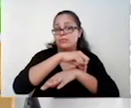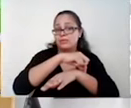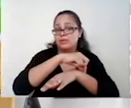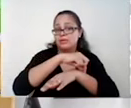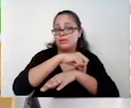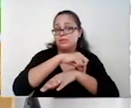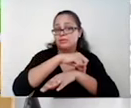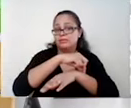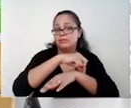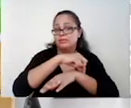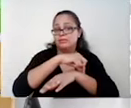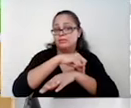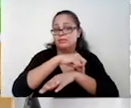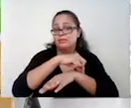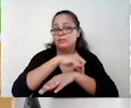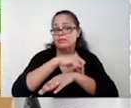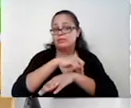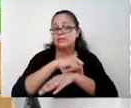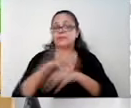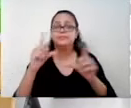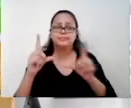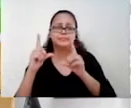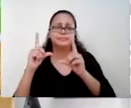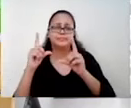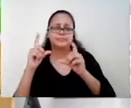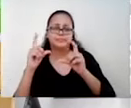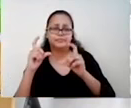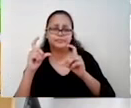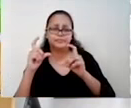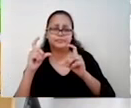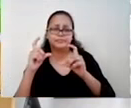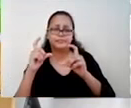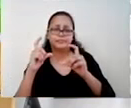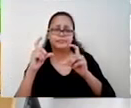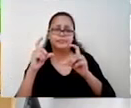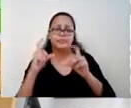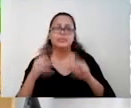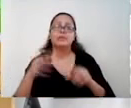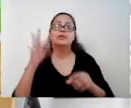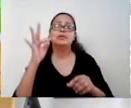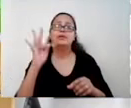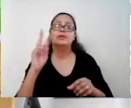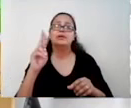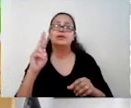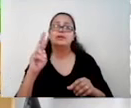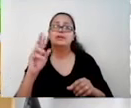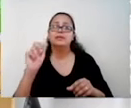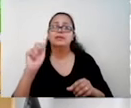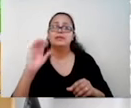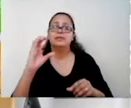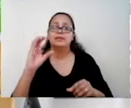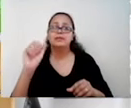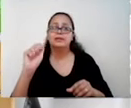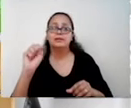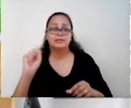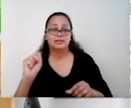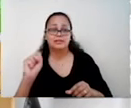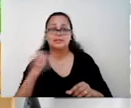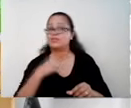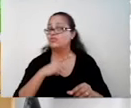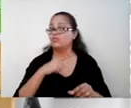cupins, traça dos livros. Esse é um inseto que não apresenta asas. A maioria dos insetos apresenta